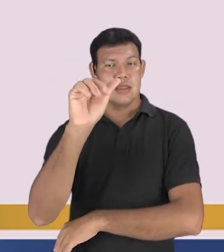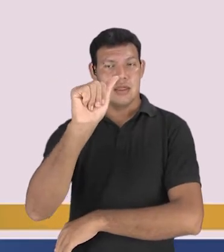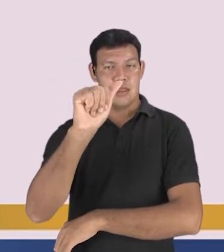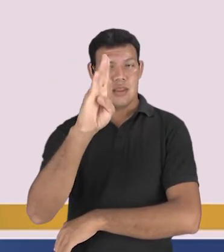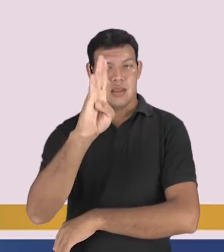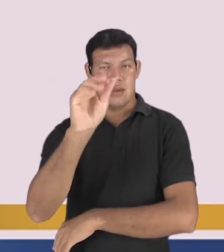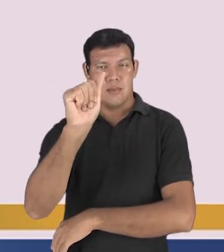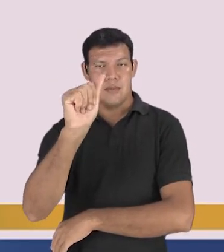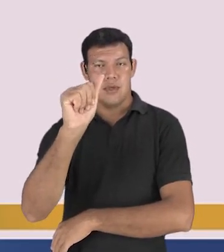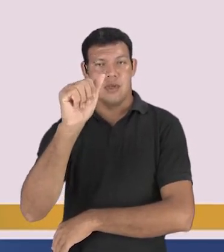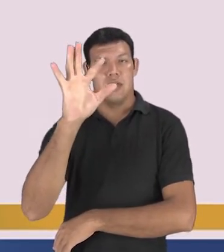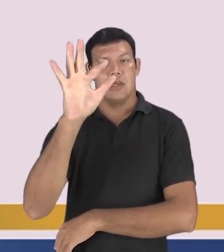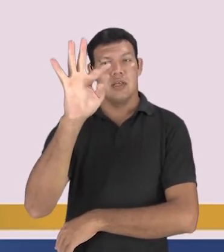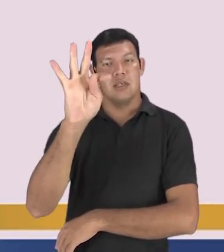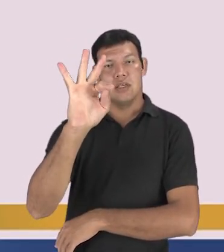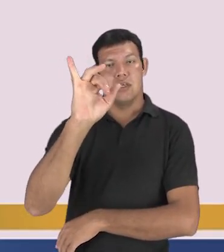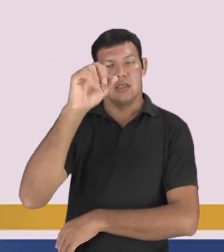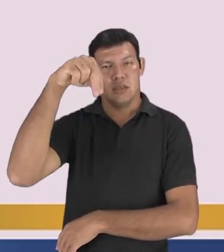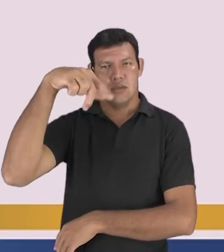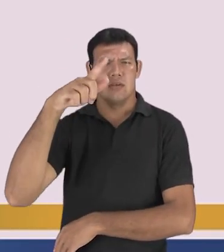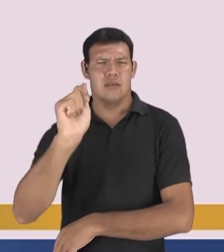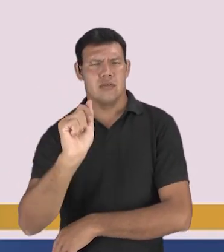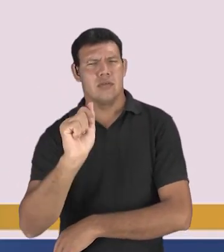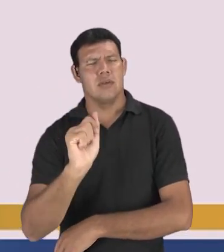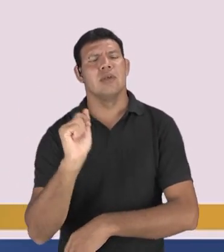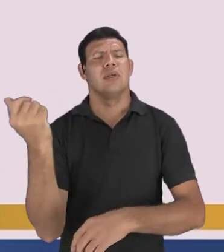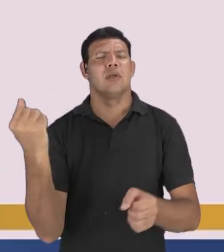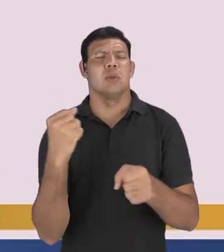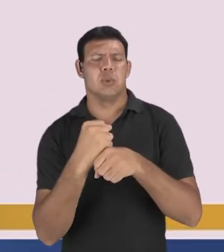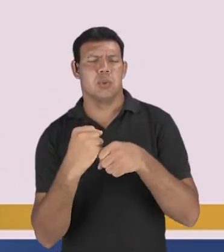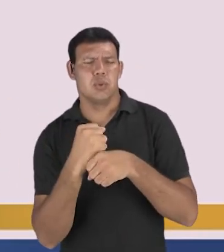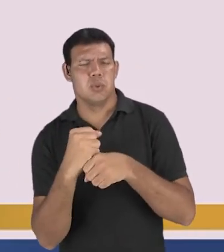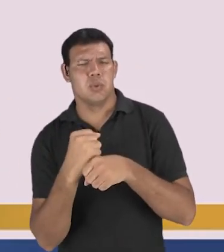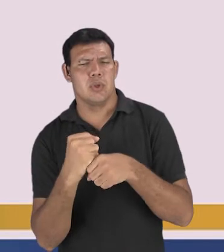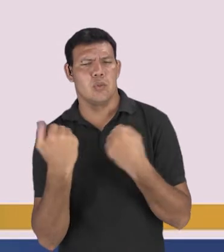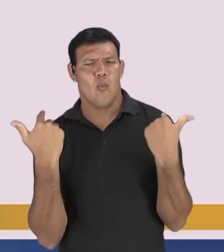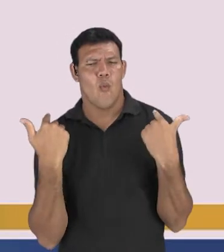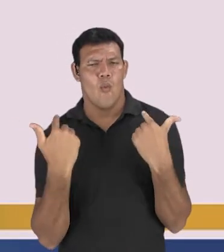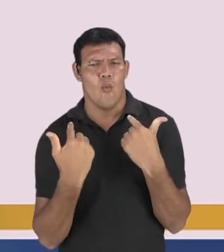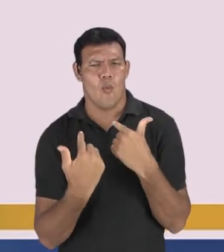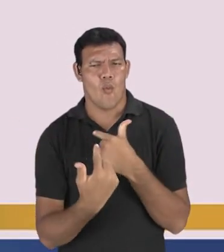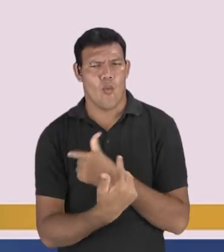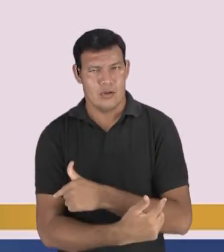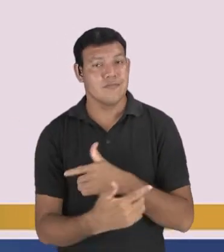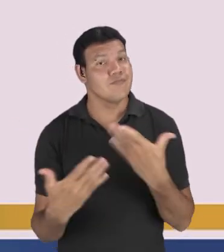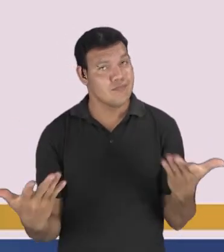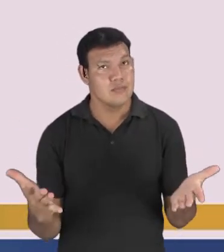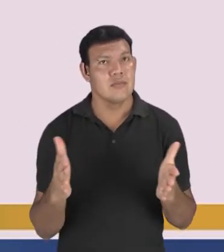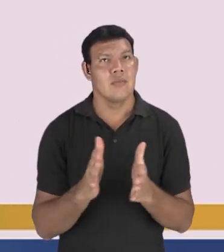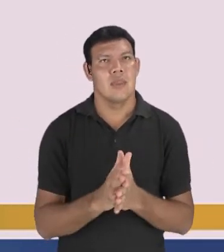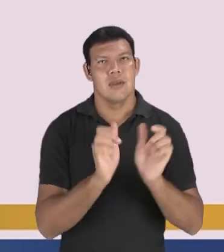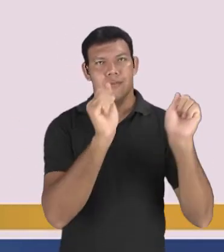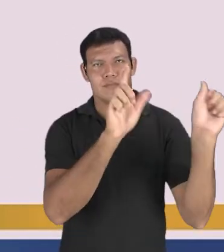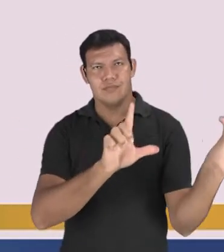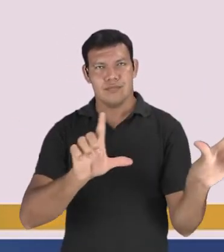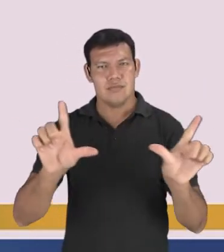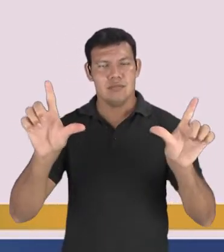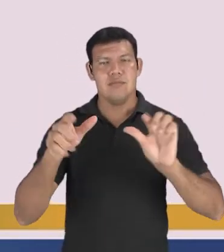eles se destacam porque o índio não usa nenhum artifício, como a roda do oleiro, por exemplo, nenhuma ferramenta.